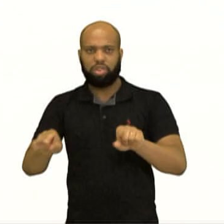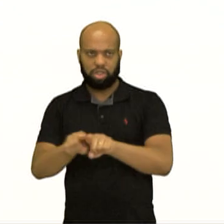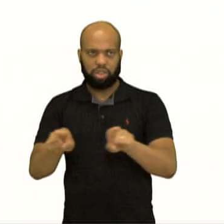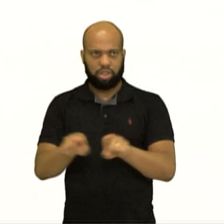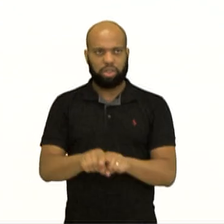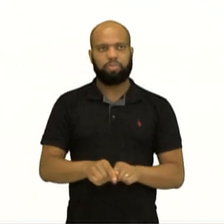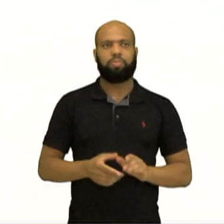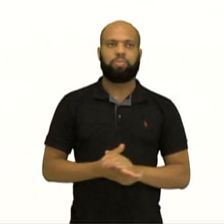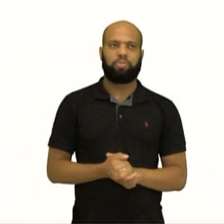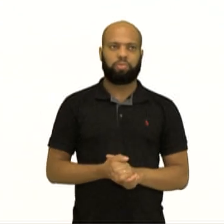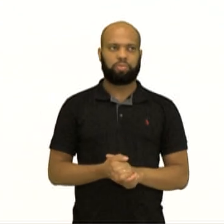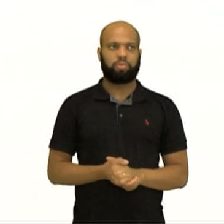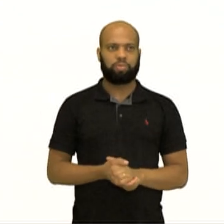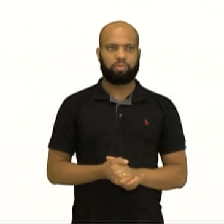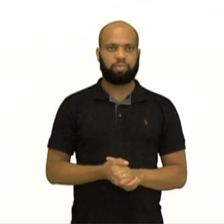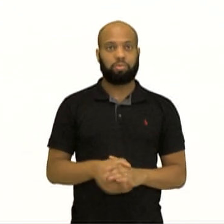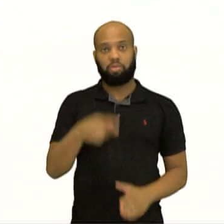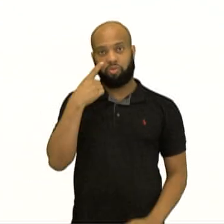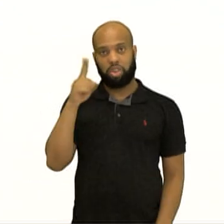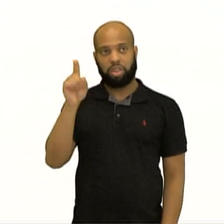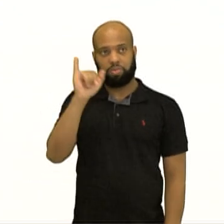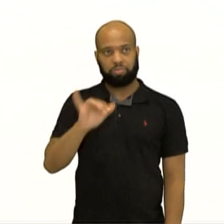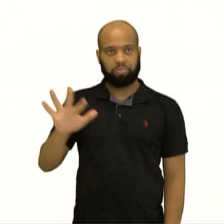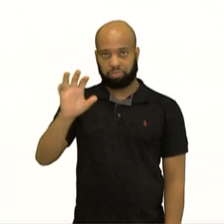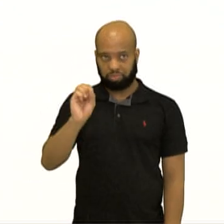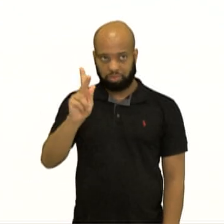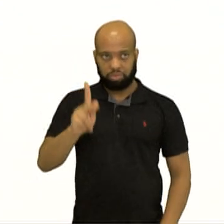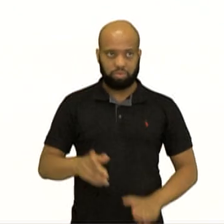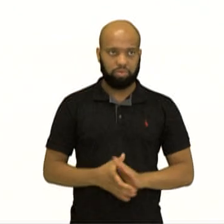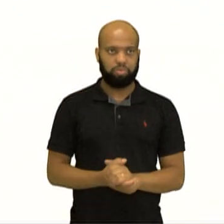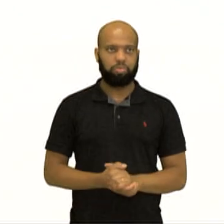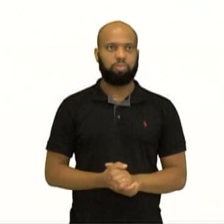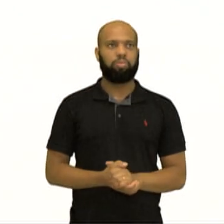diante. Observem na imagem.